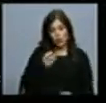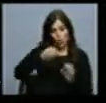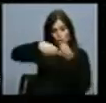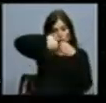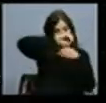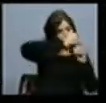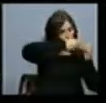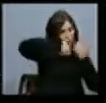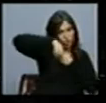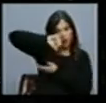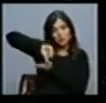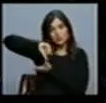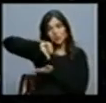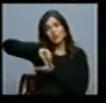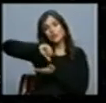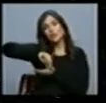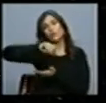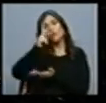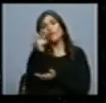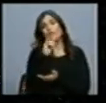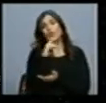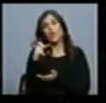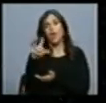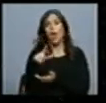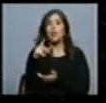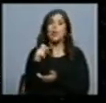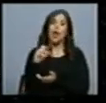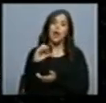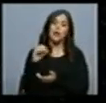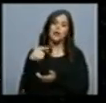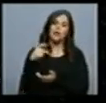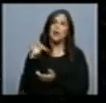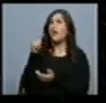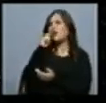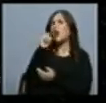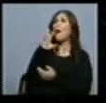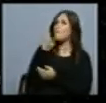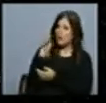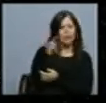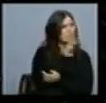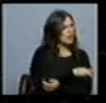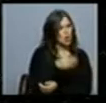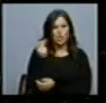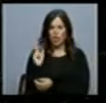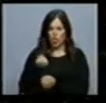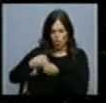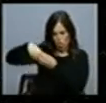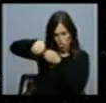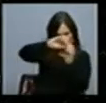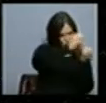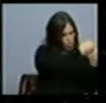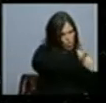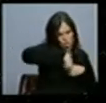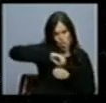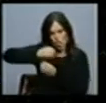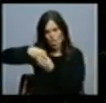volta do centro da nossa Via Láctea. E, portanto, quem ao longo de 1.000 milhões de anos percorre esta distância sofre uma série de